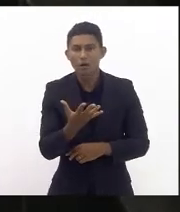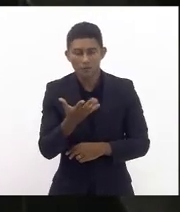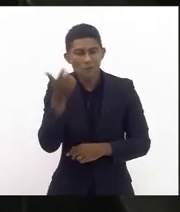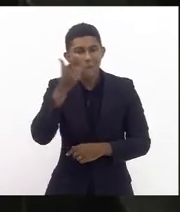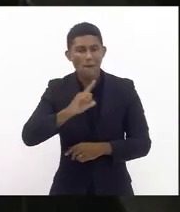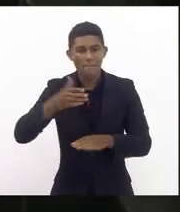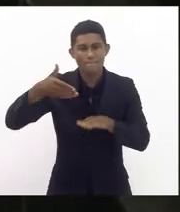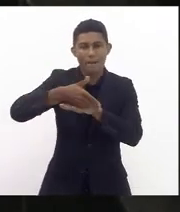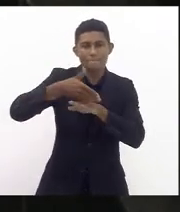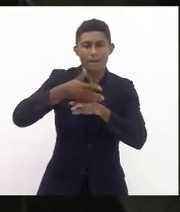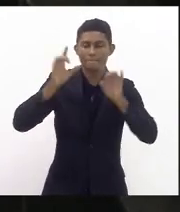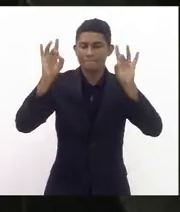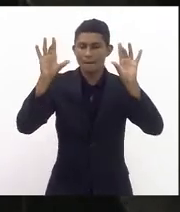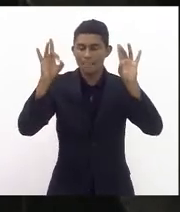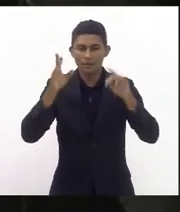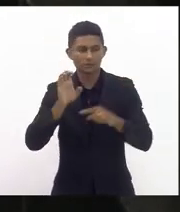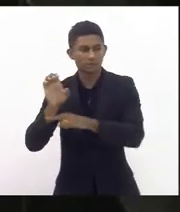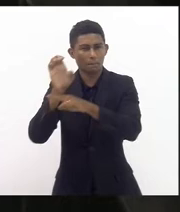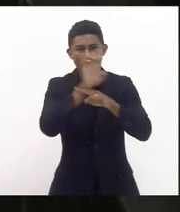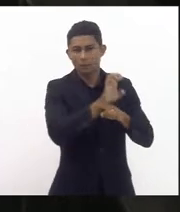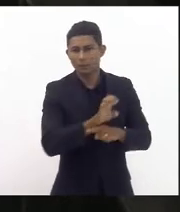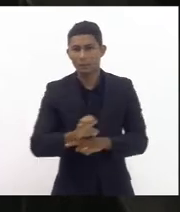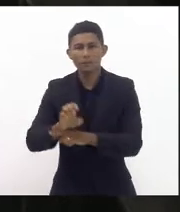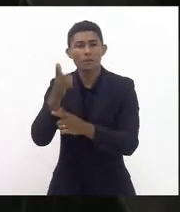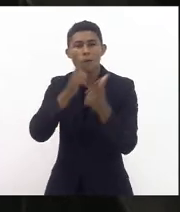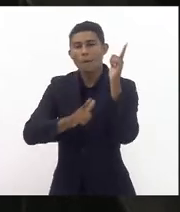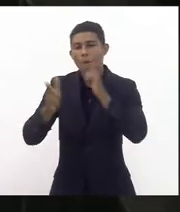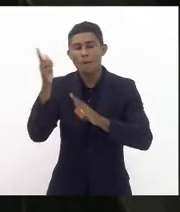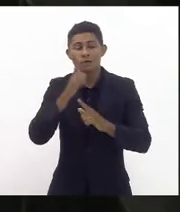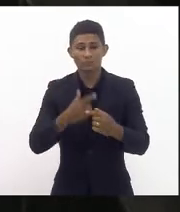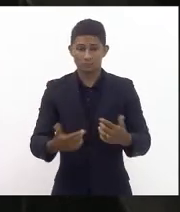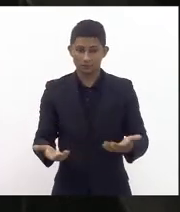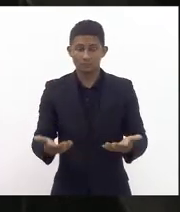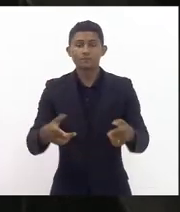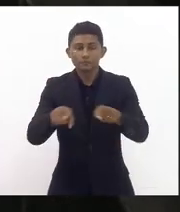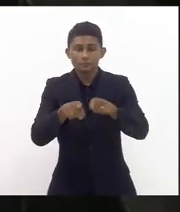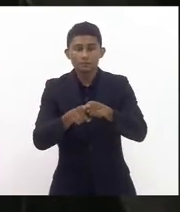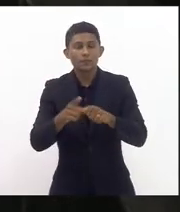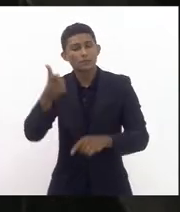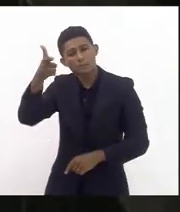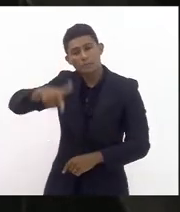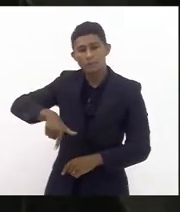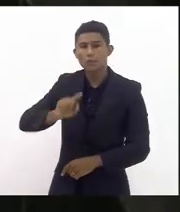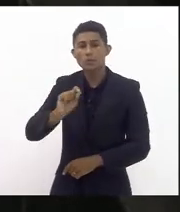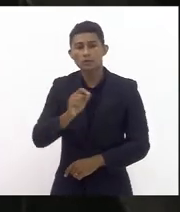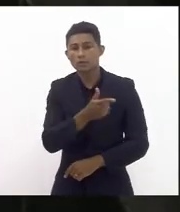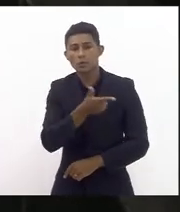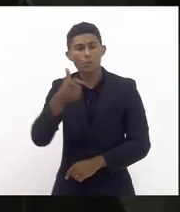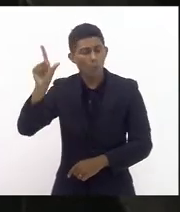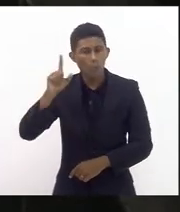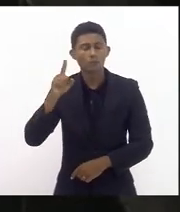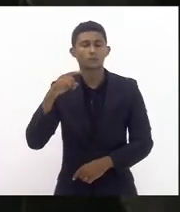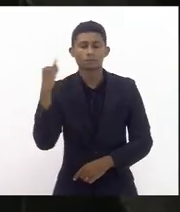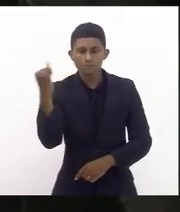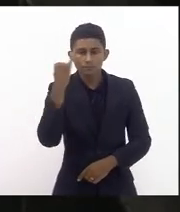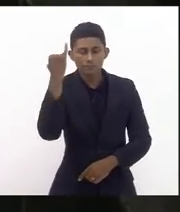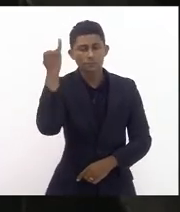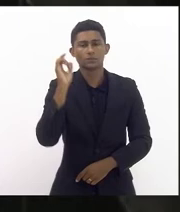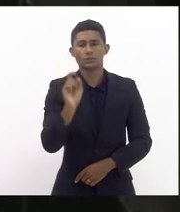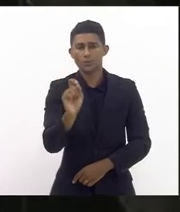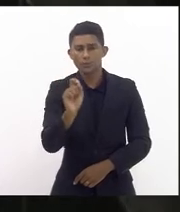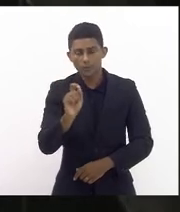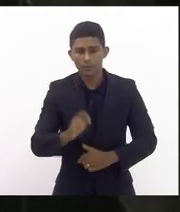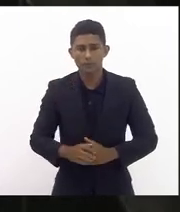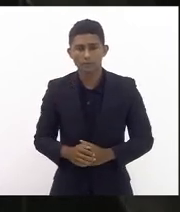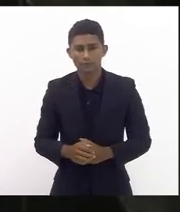participações especiais aos estados e aos municípios. Mais ainda, chegou a provocar um outro efeito muito importante,